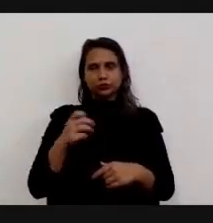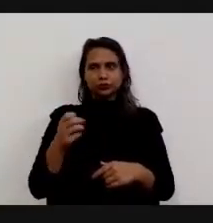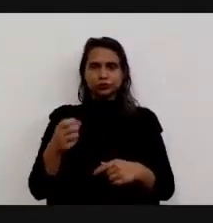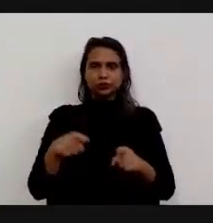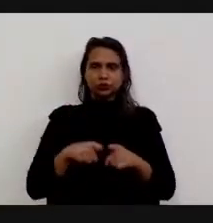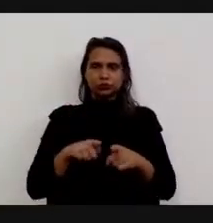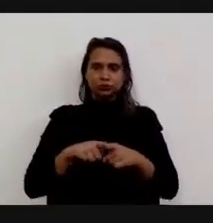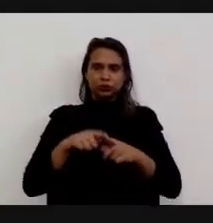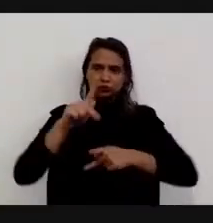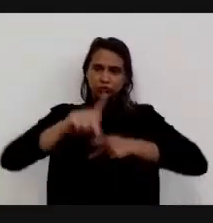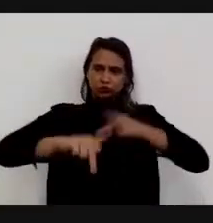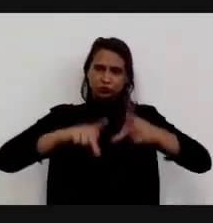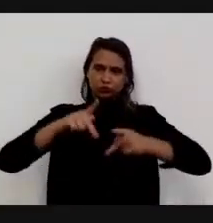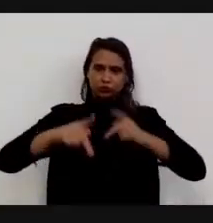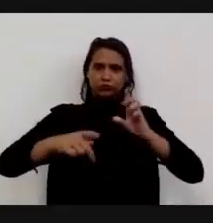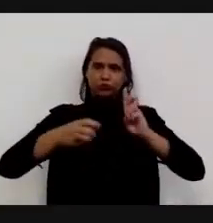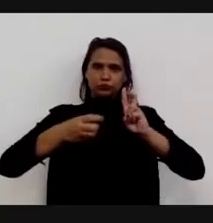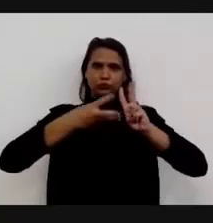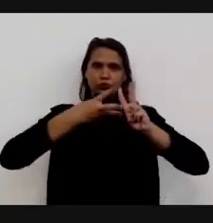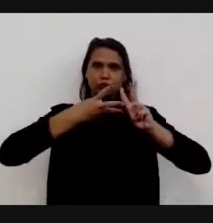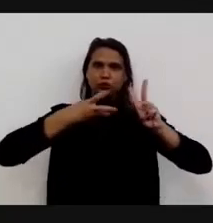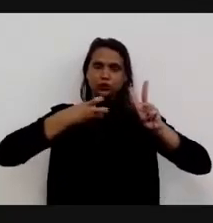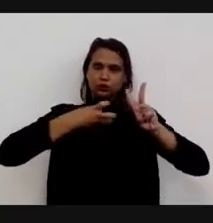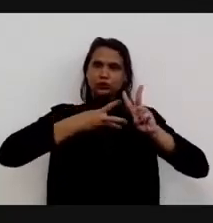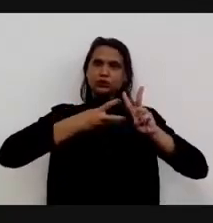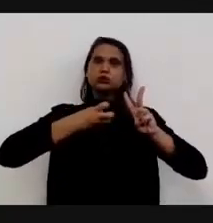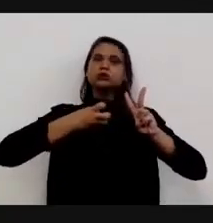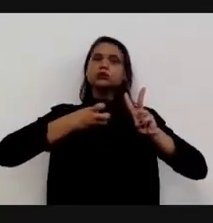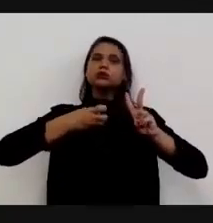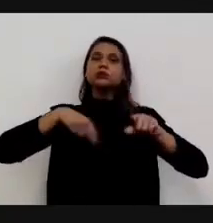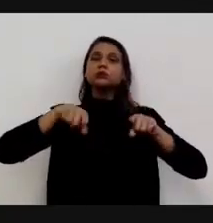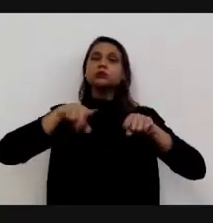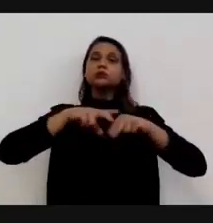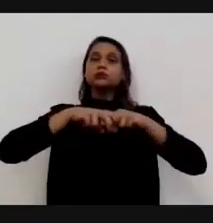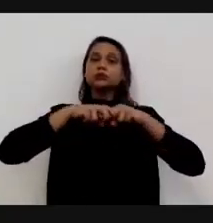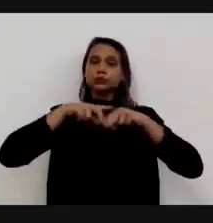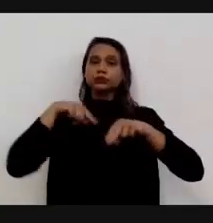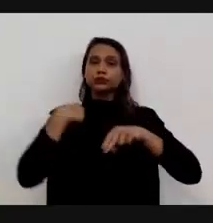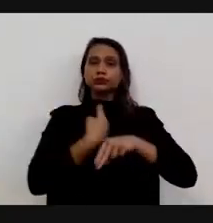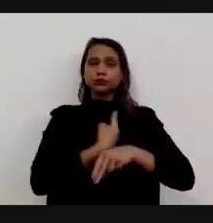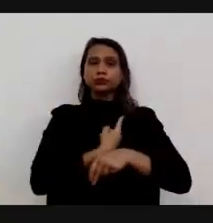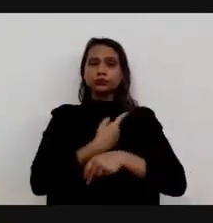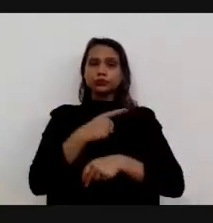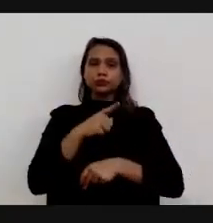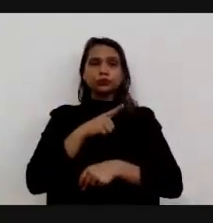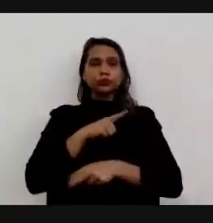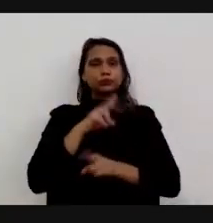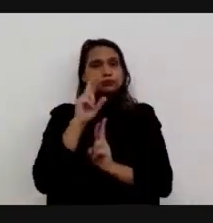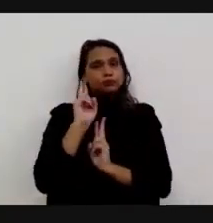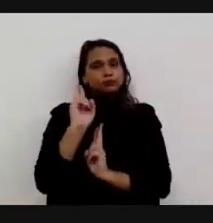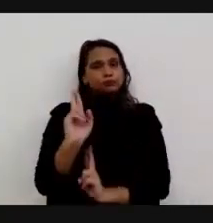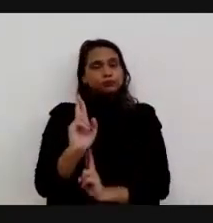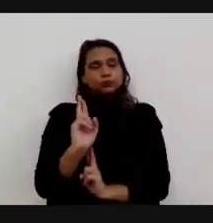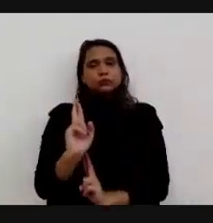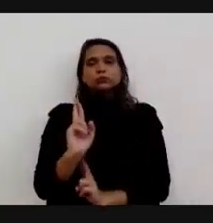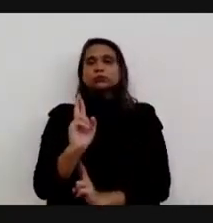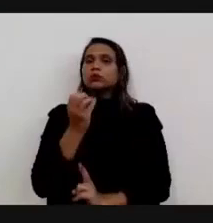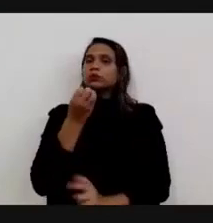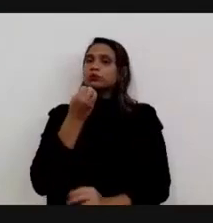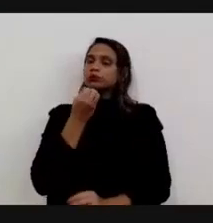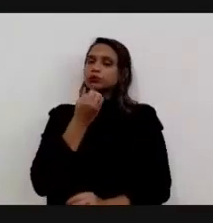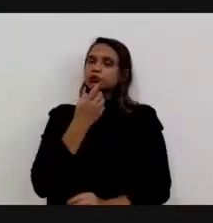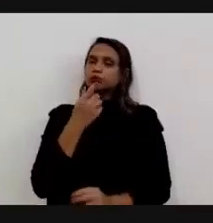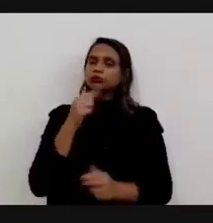dos Povos Indígenas. Então, a gente está bastante otimista em relação a quais são os resultados que vão ser